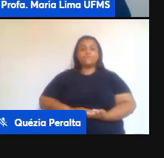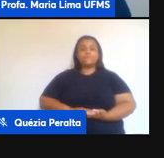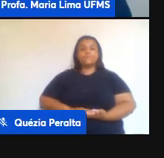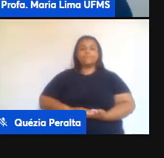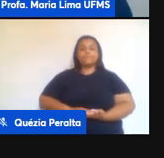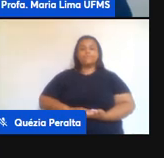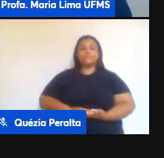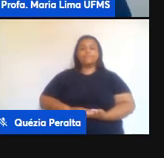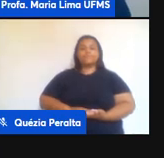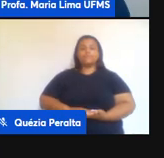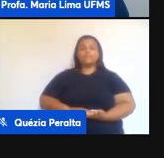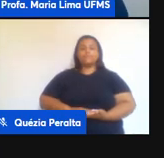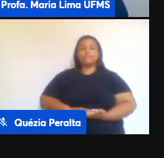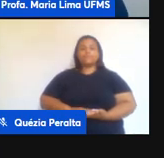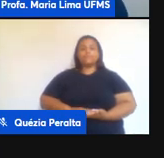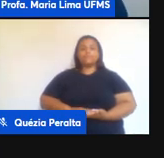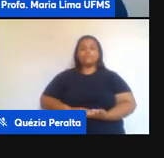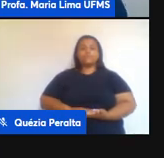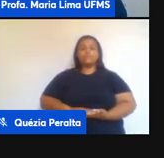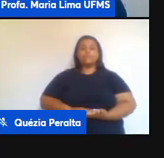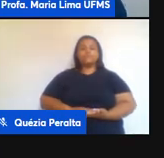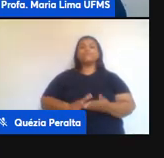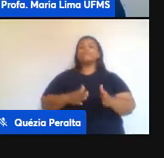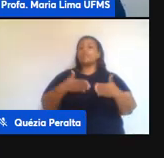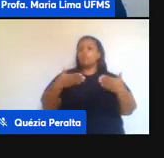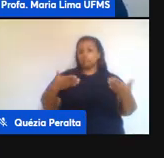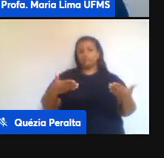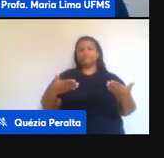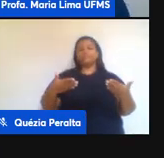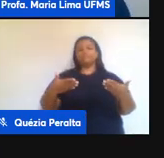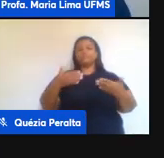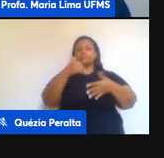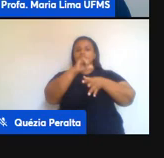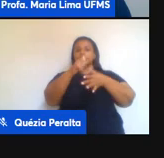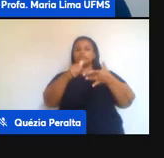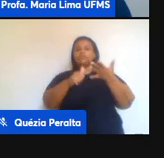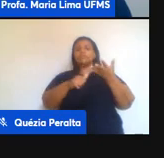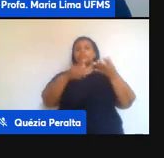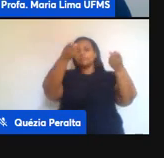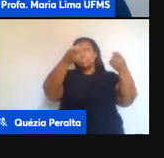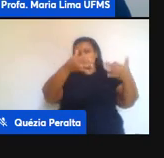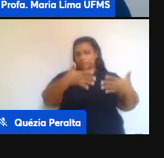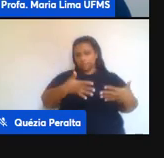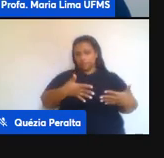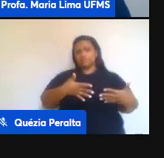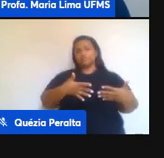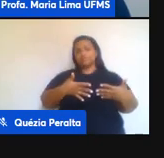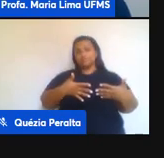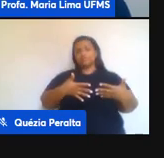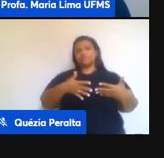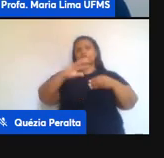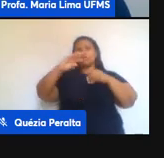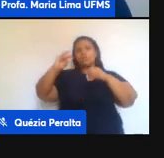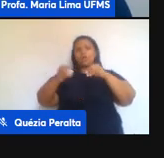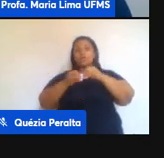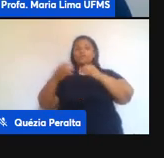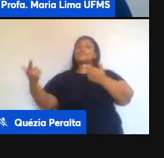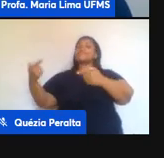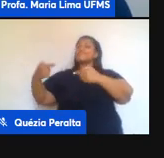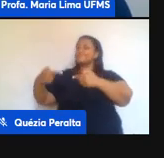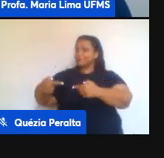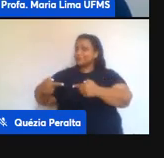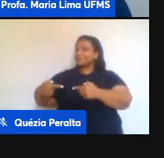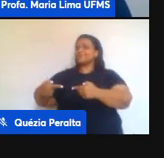E aí, diante dessas questões que eu estou trazendo para vocês, eu quero colocar os desafios que nós temos